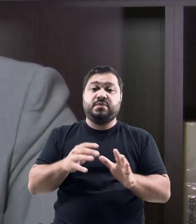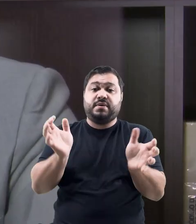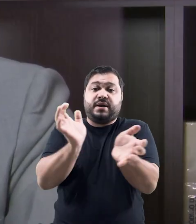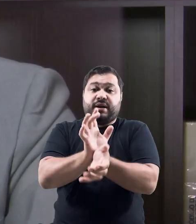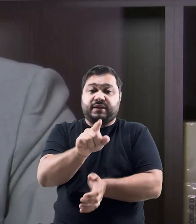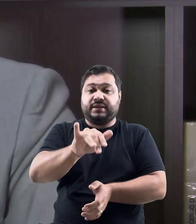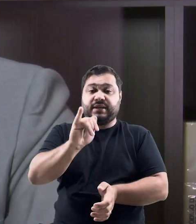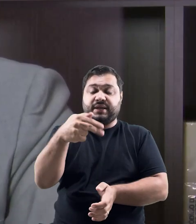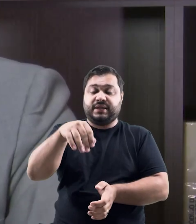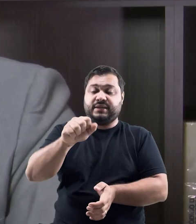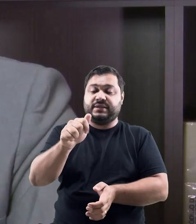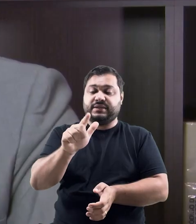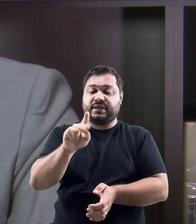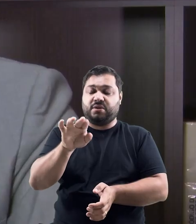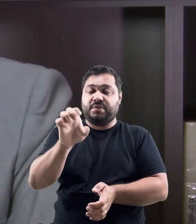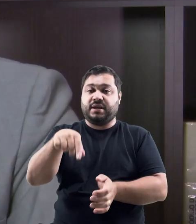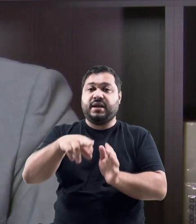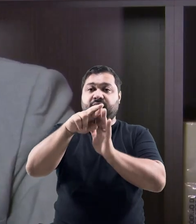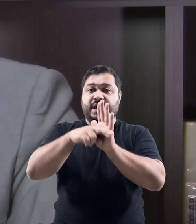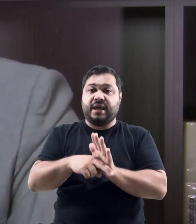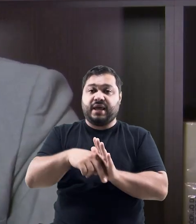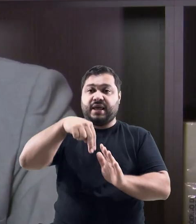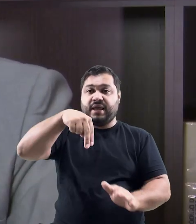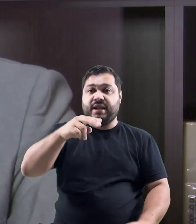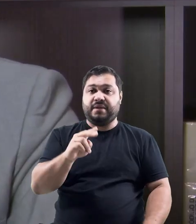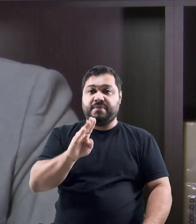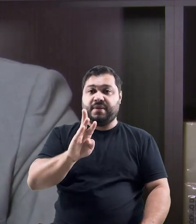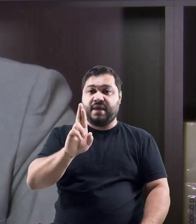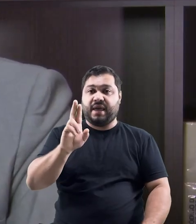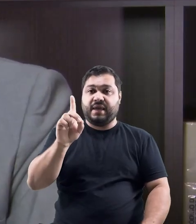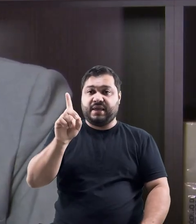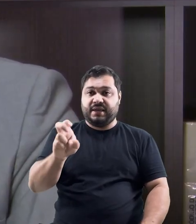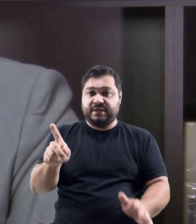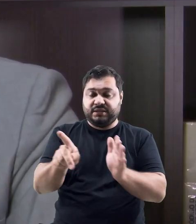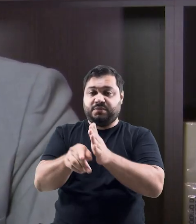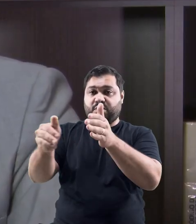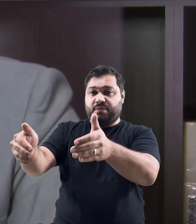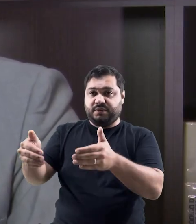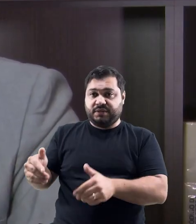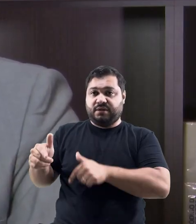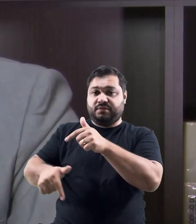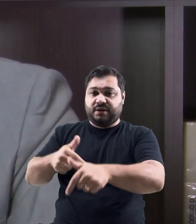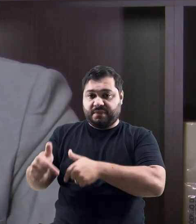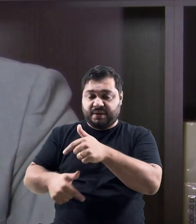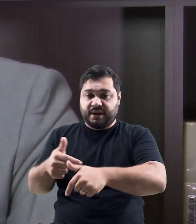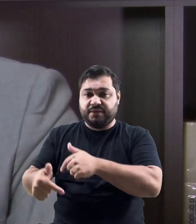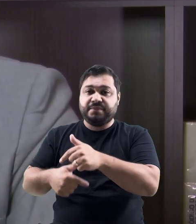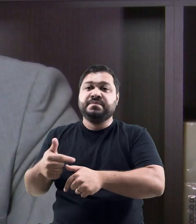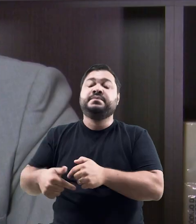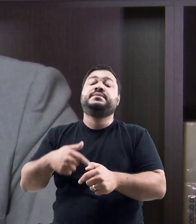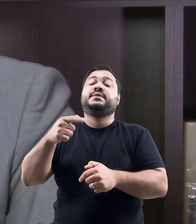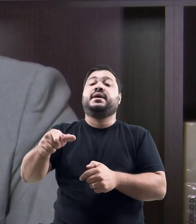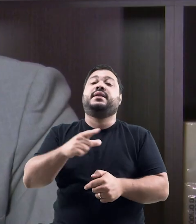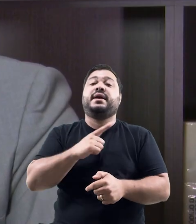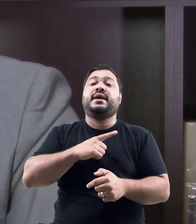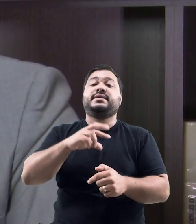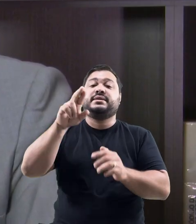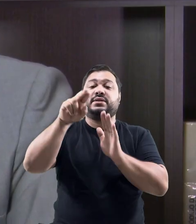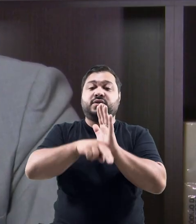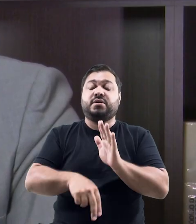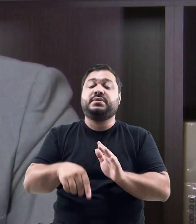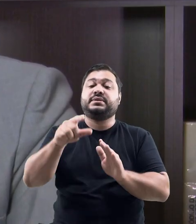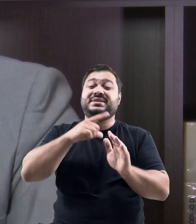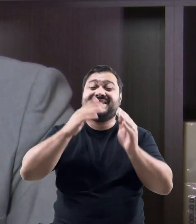a caracterização da insalubridade. Ela é a norma regulamentadora número 15 do Ministério do Trabalho. E a partir dessa normativa, nós conseguimos saber